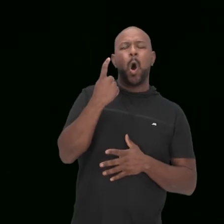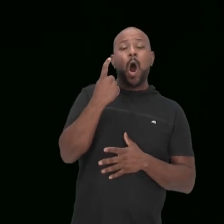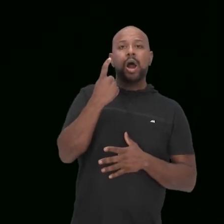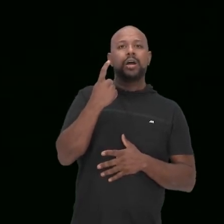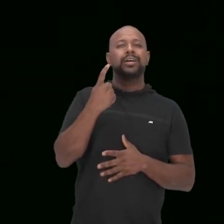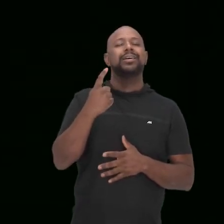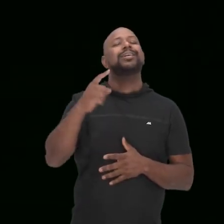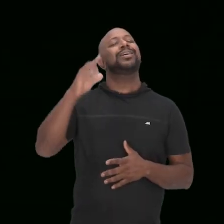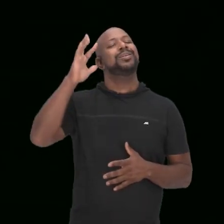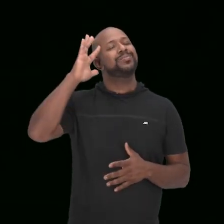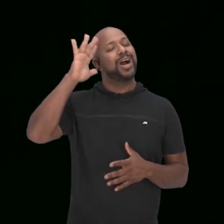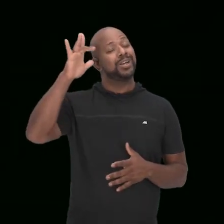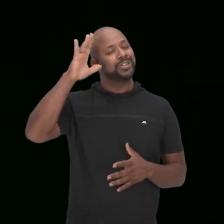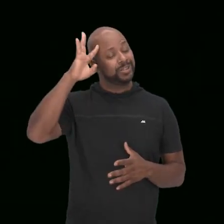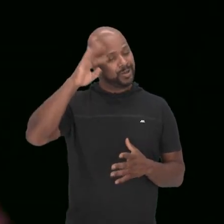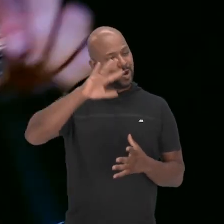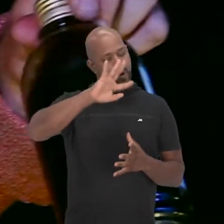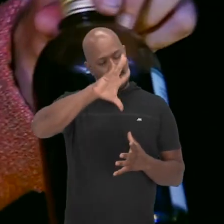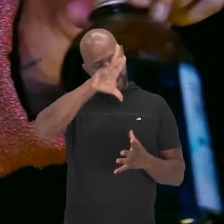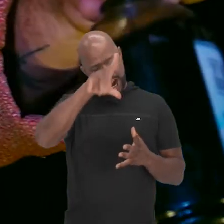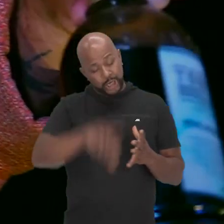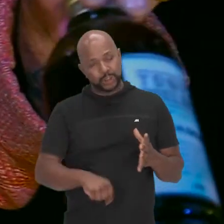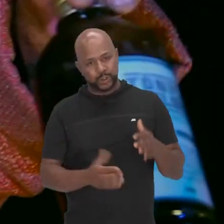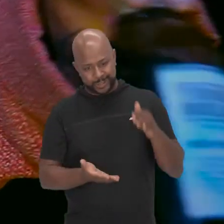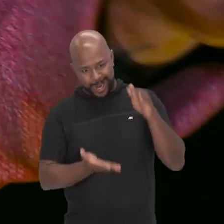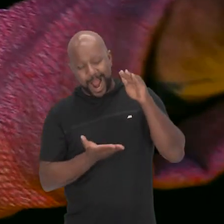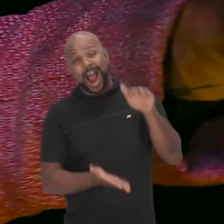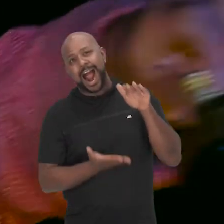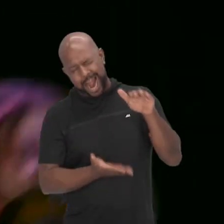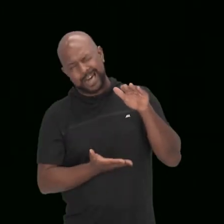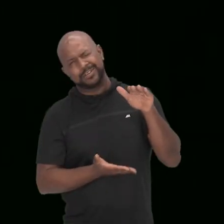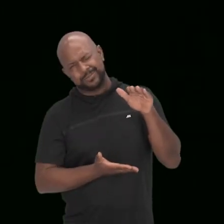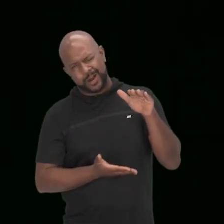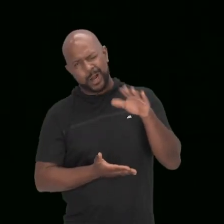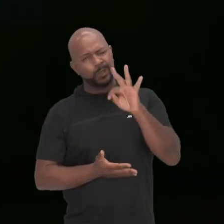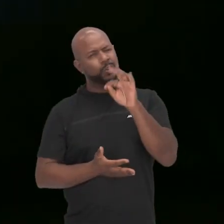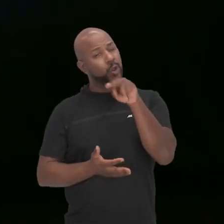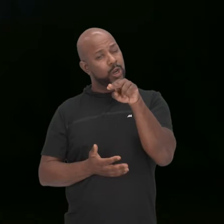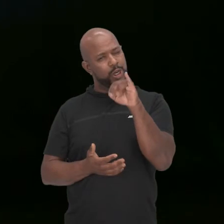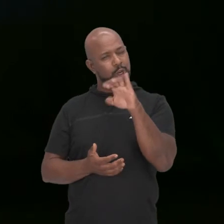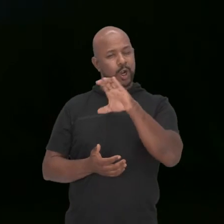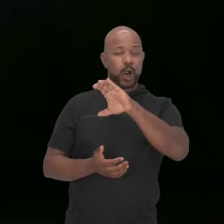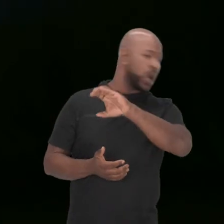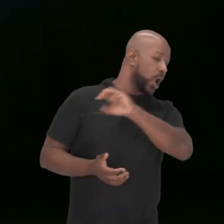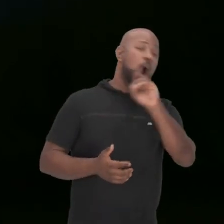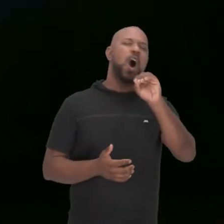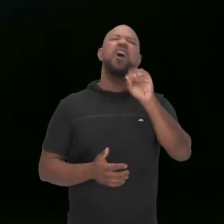Imagine o que seu marido vai fazer com uma garrafa inteira. Tônico!